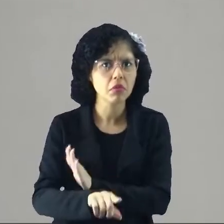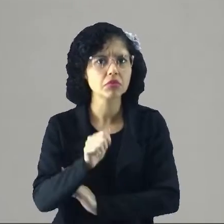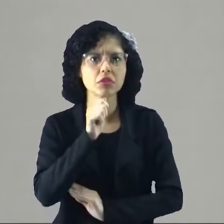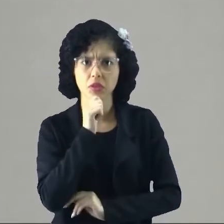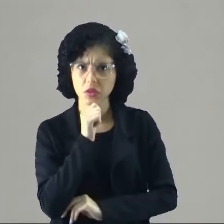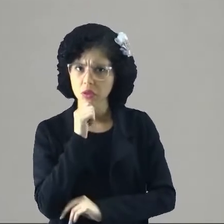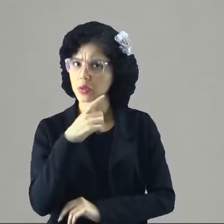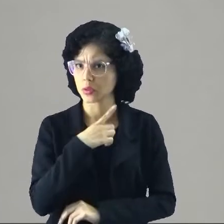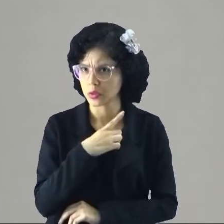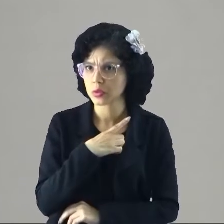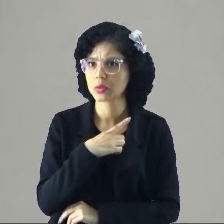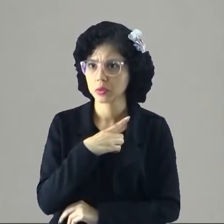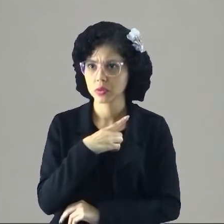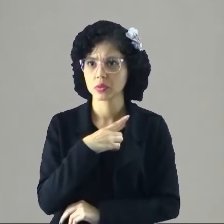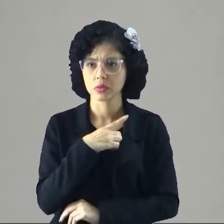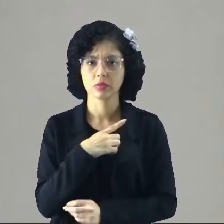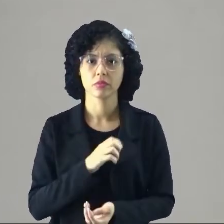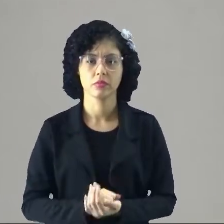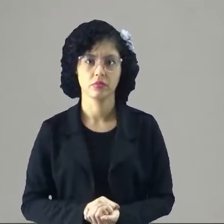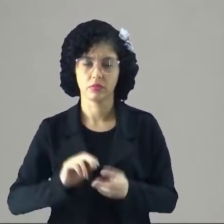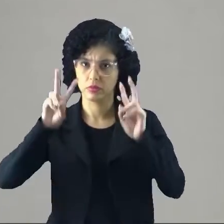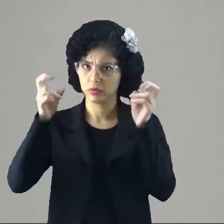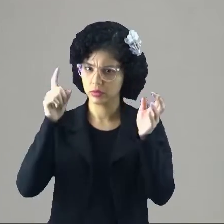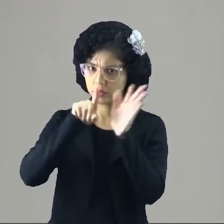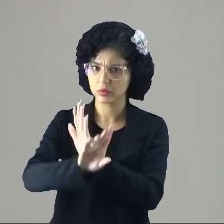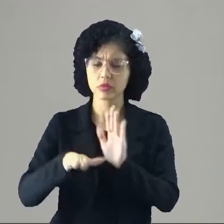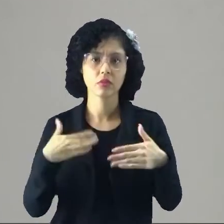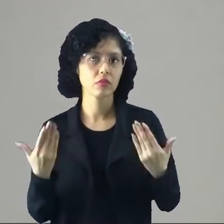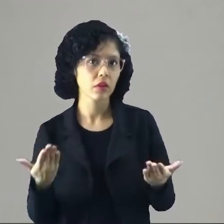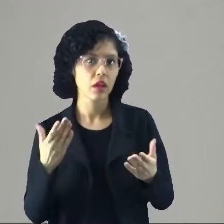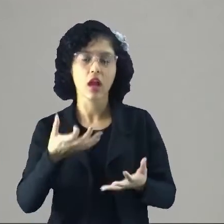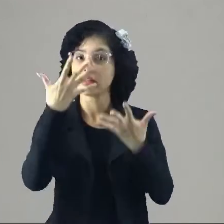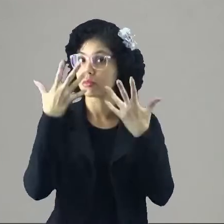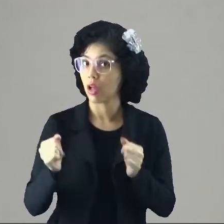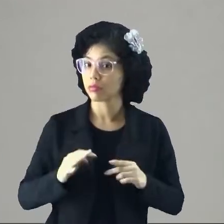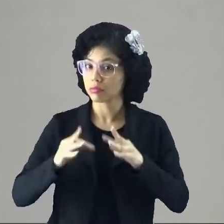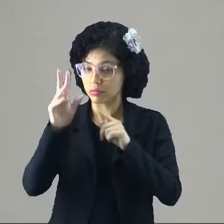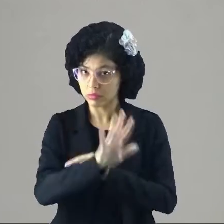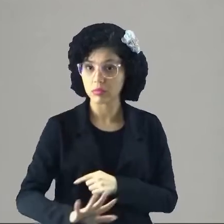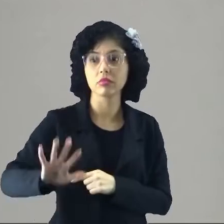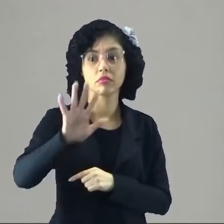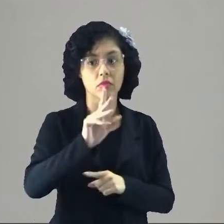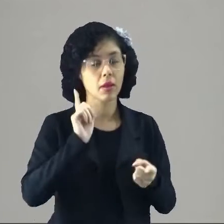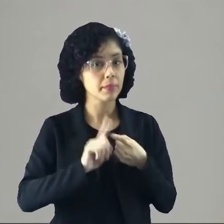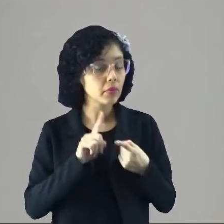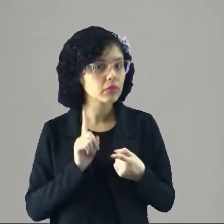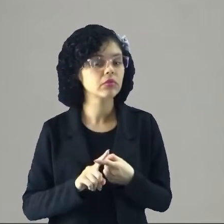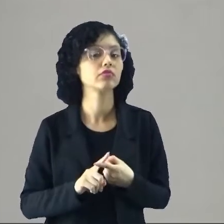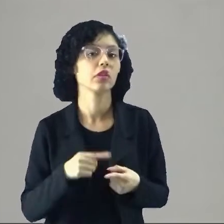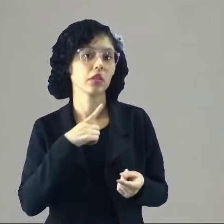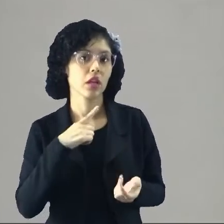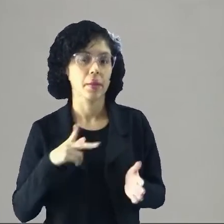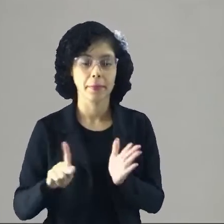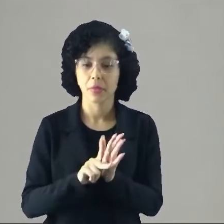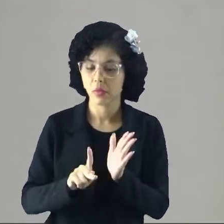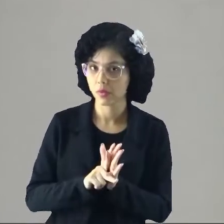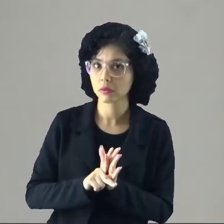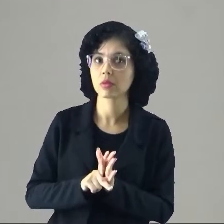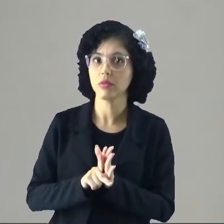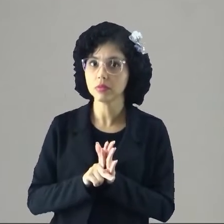venha sobre a Mafalda, vocês vão acertar todas, tá? Porque elas têm